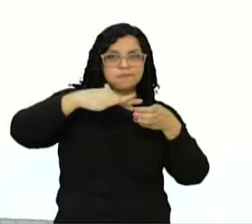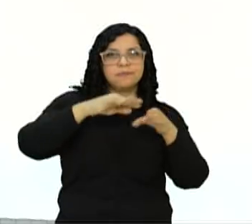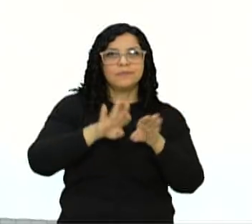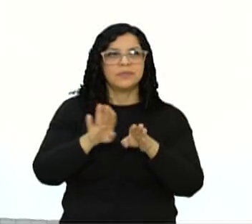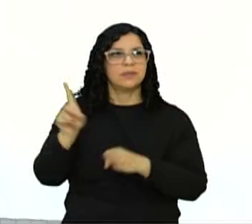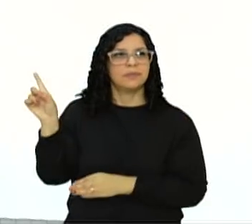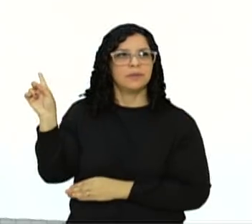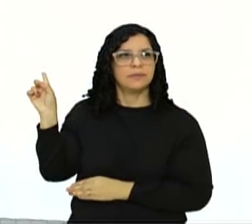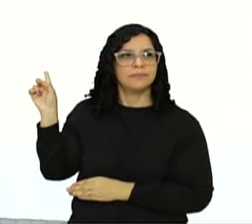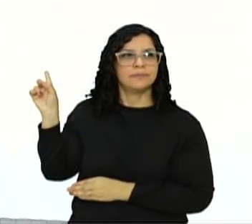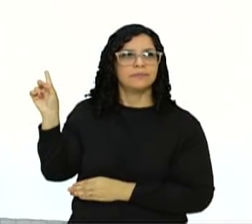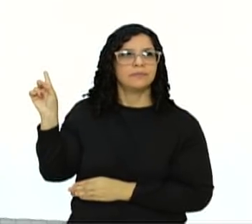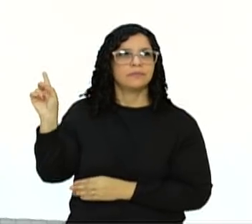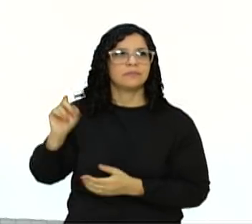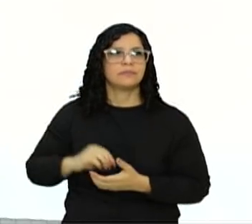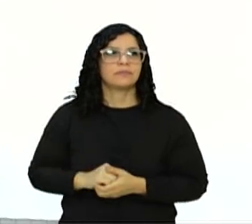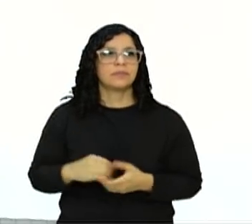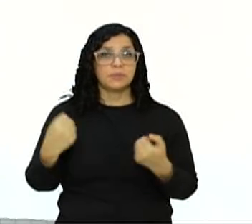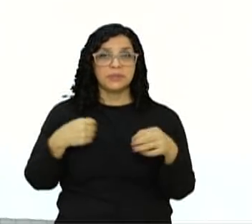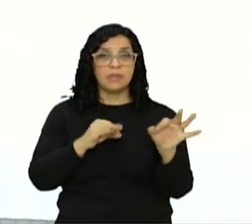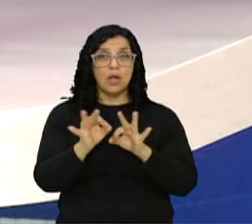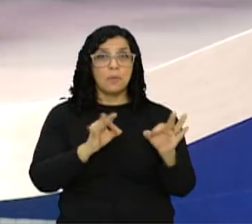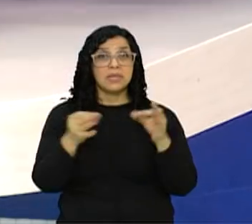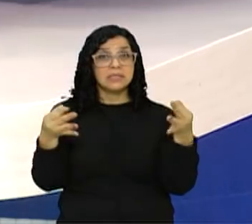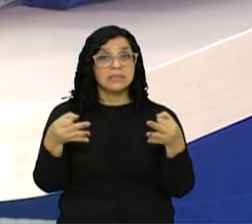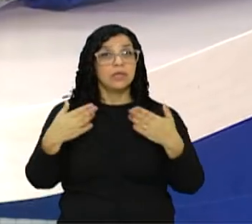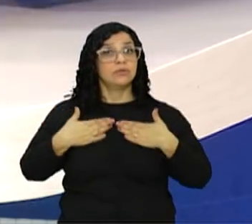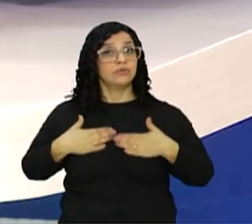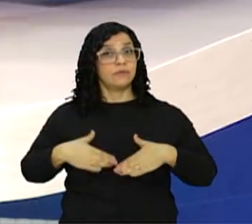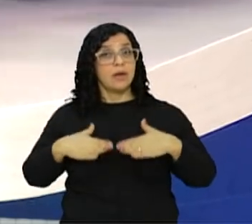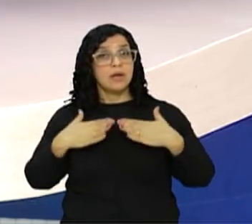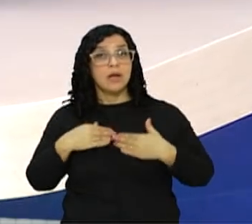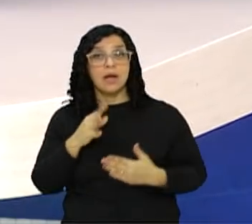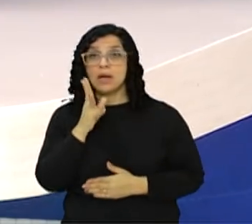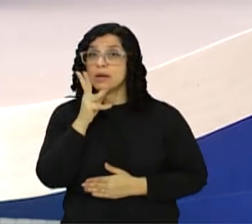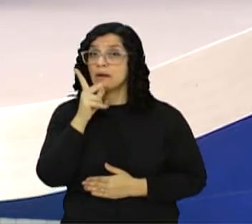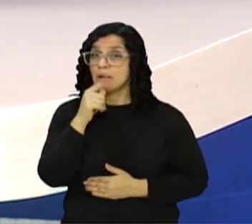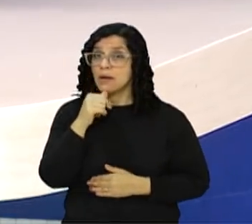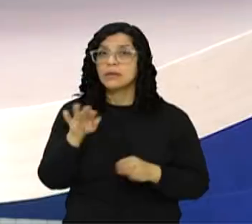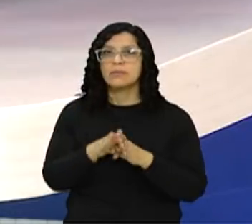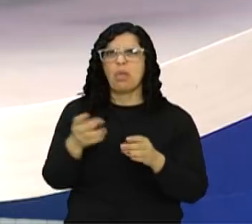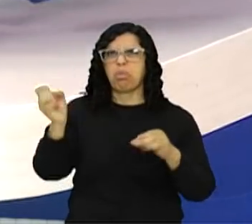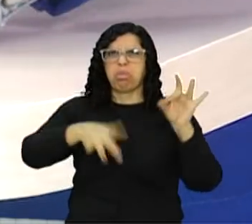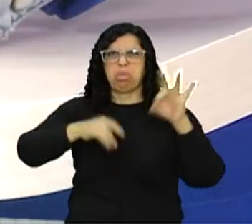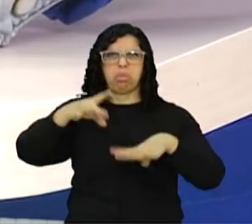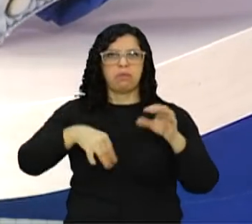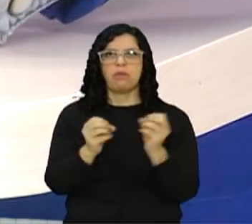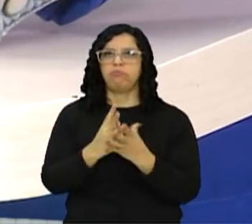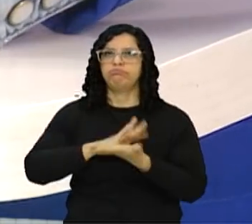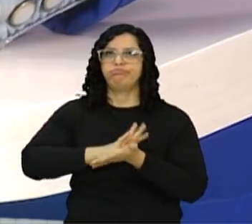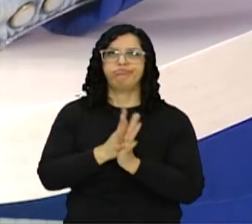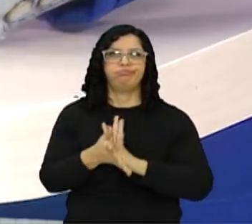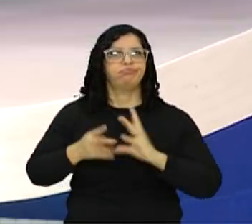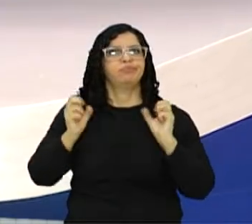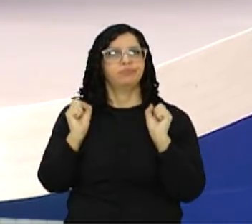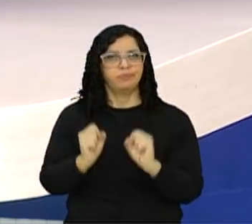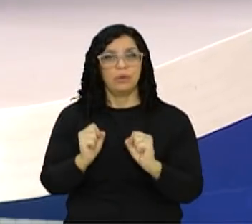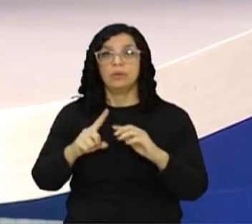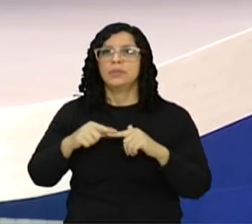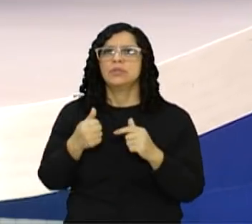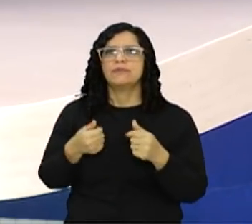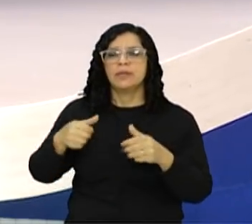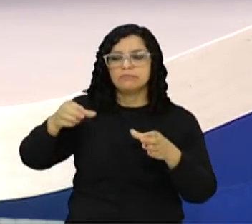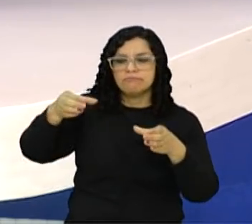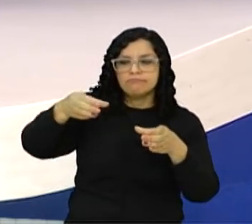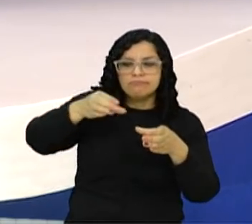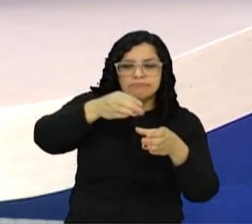cuidado para não destruir o que eu já tinha feito anteriormente, né? Se jogar as pedrinhas, o cascalho, vai